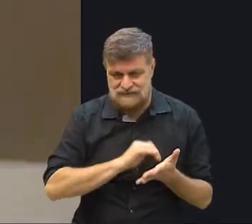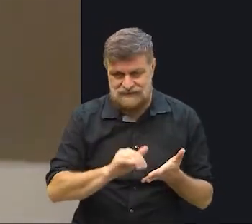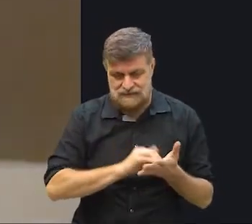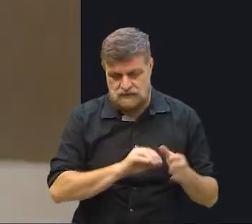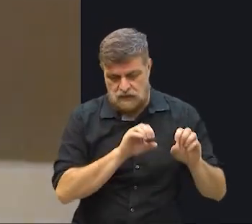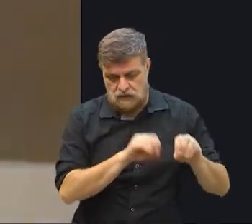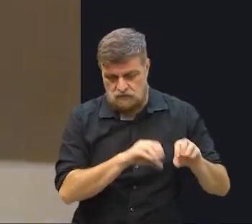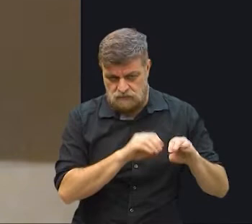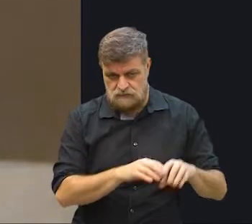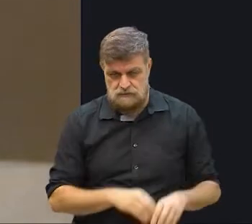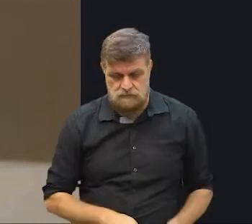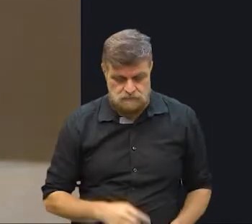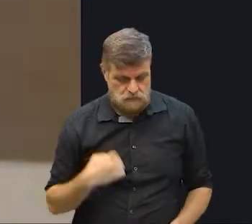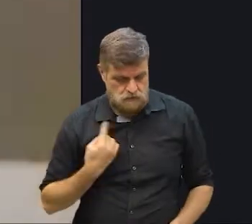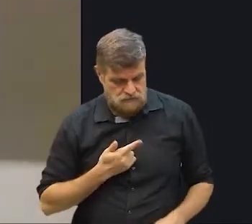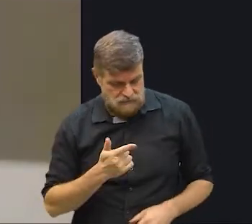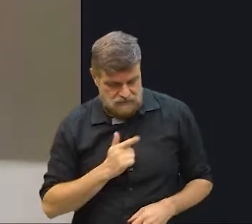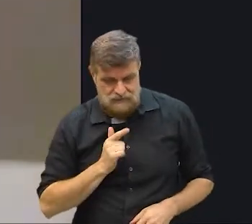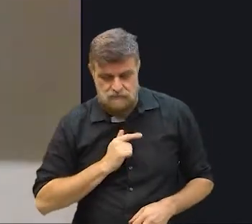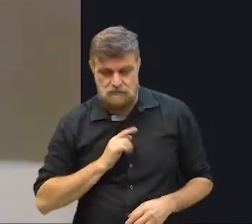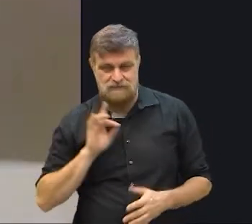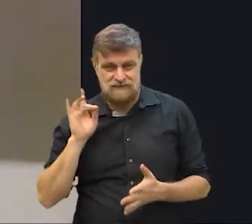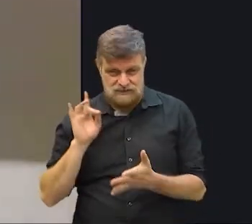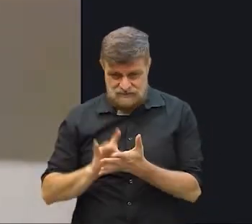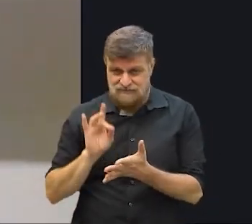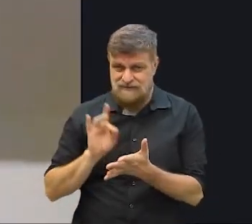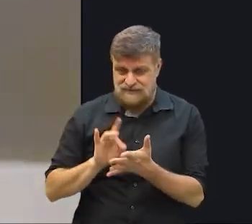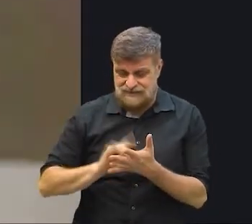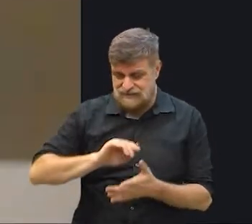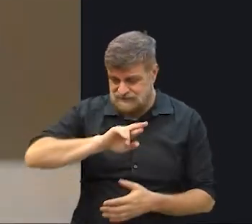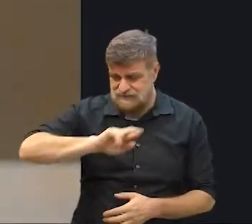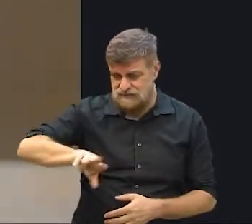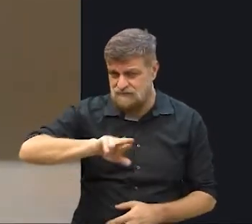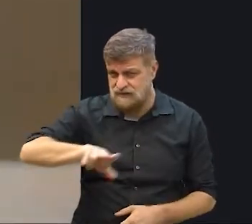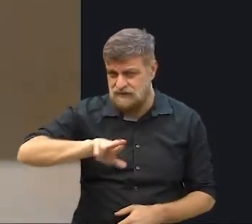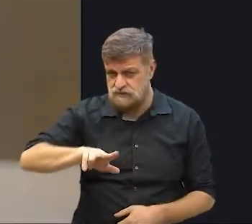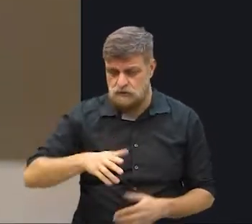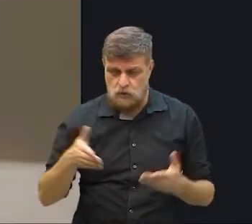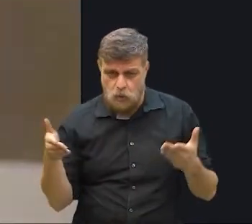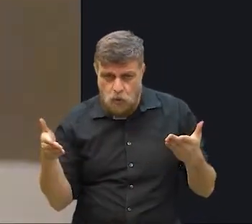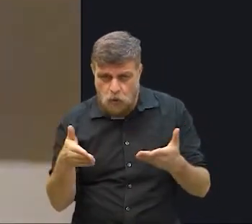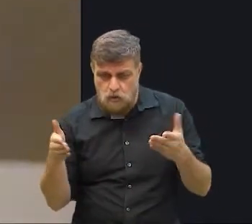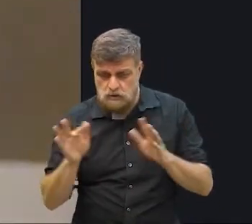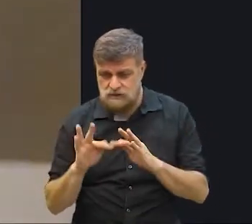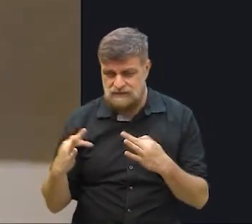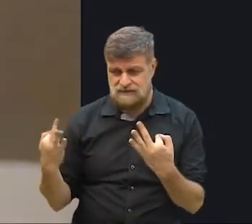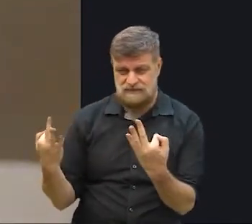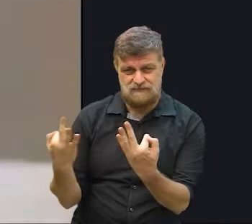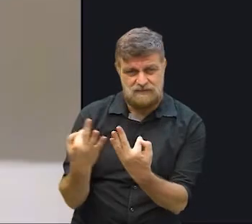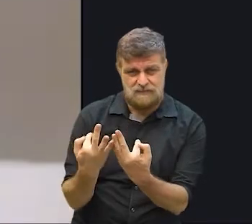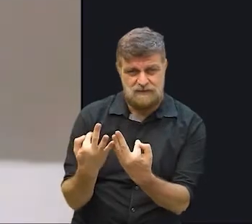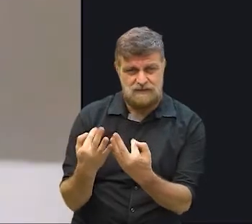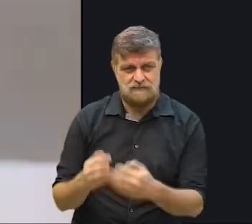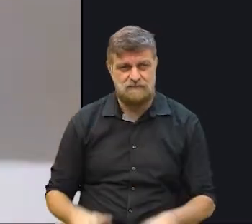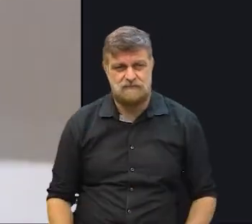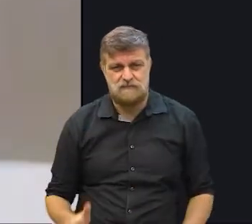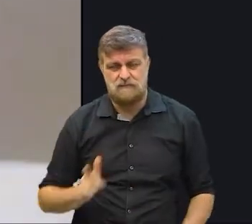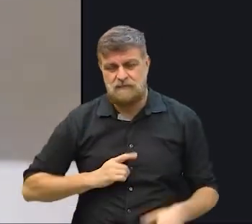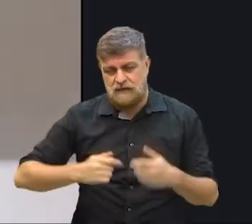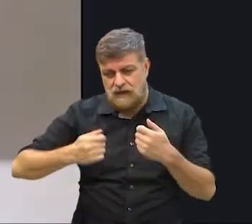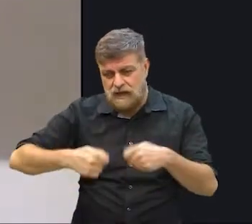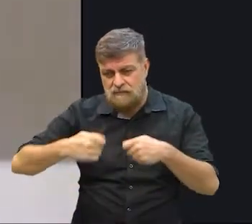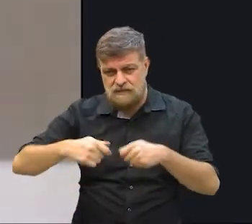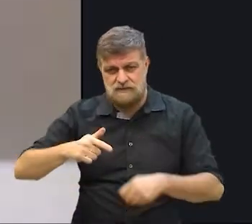Secretaria de Educação e falar: olha, nós temos uma realidade diferente. Hoje, as